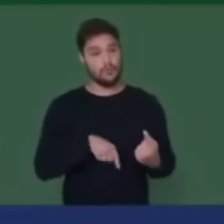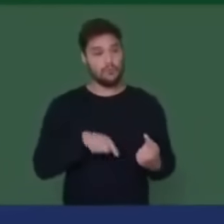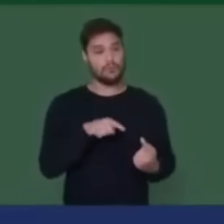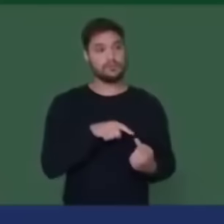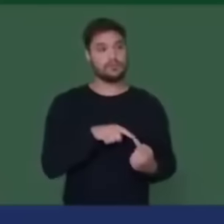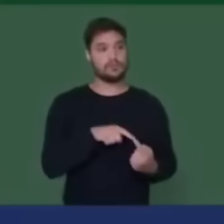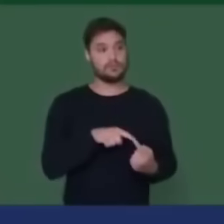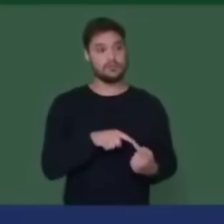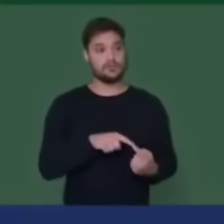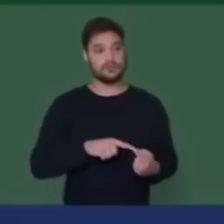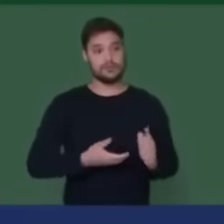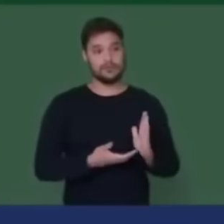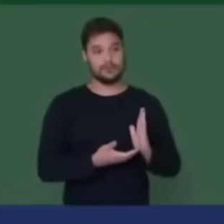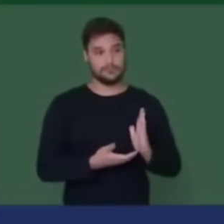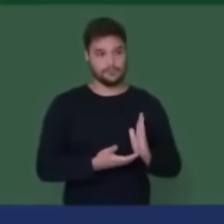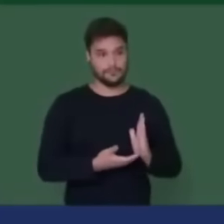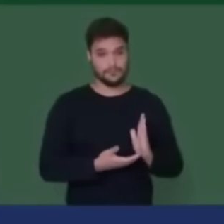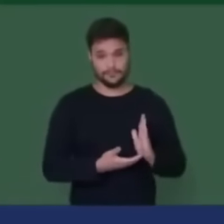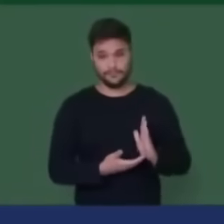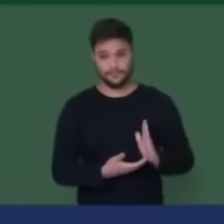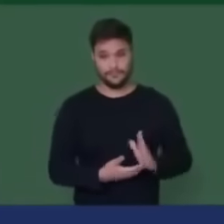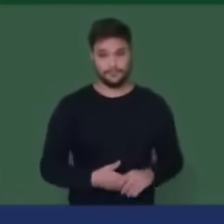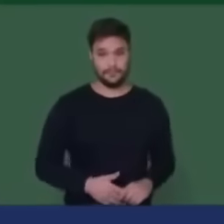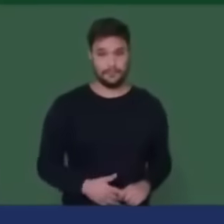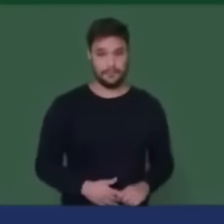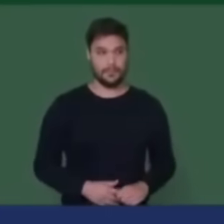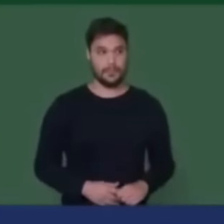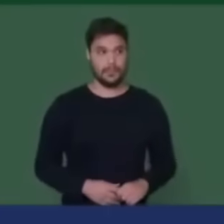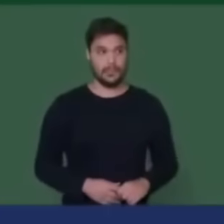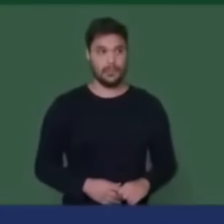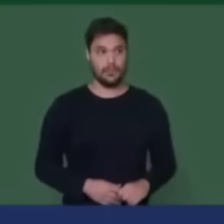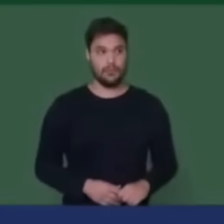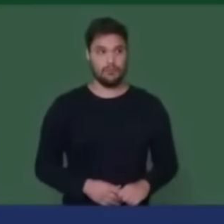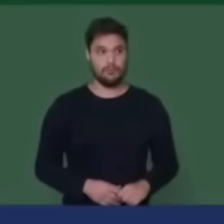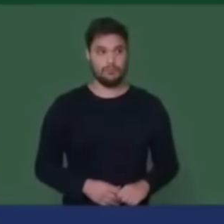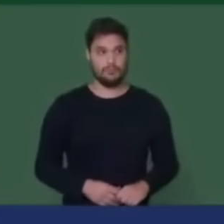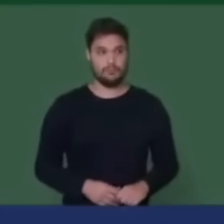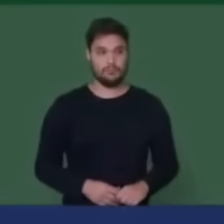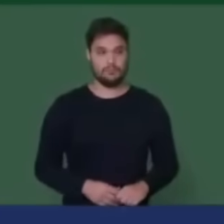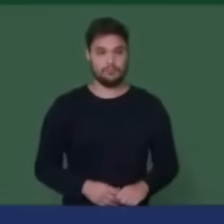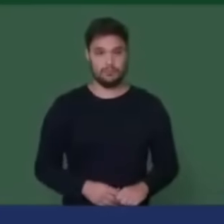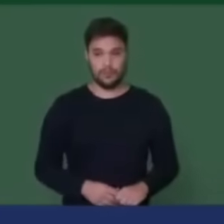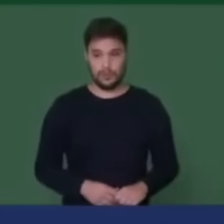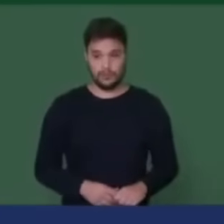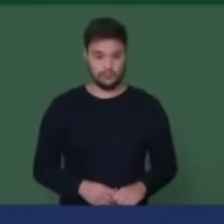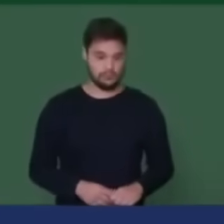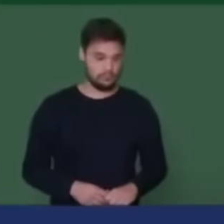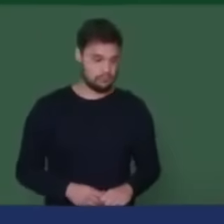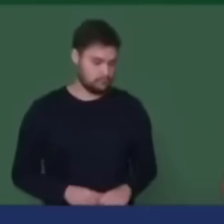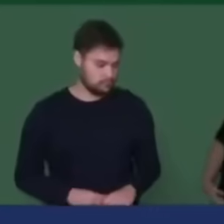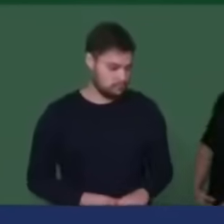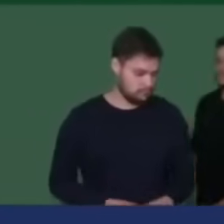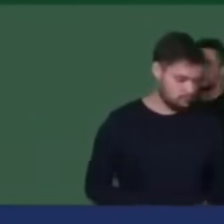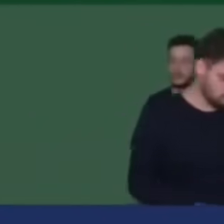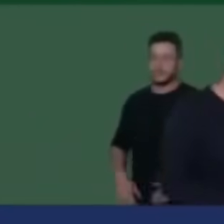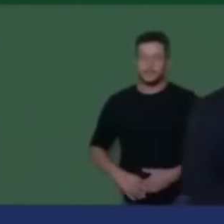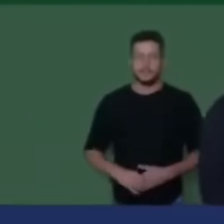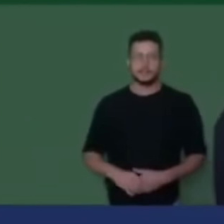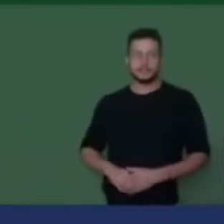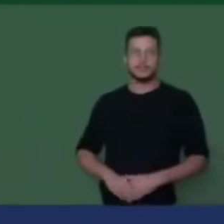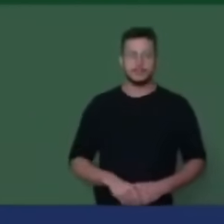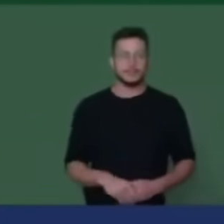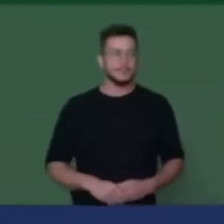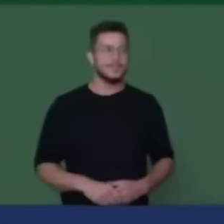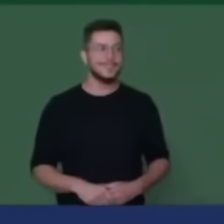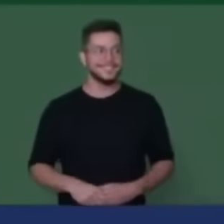Câmara acordou com os líderes. Daí porque achamos que manter o texto da